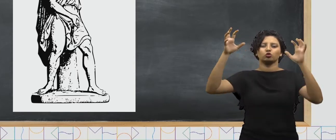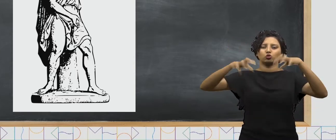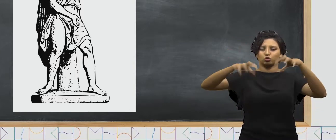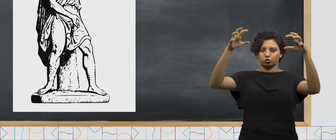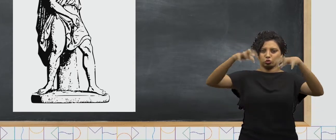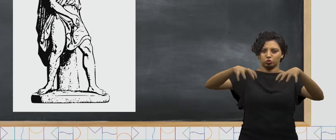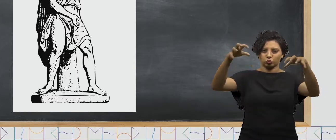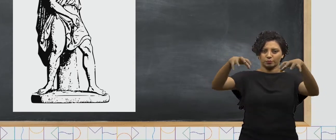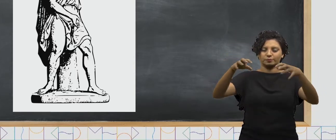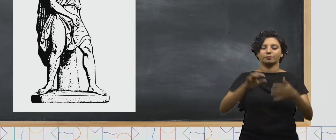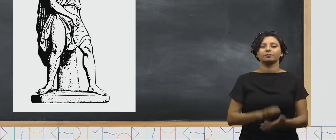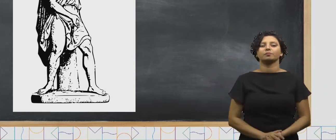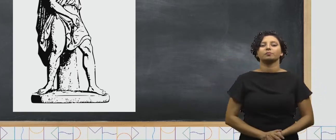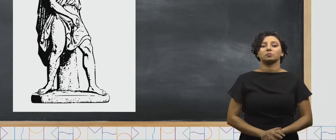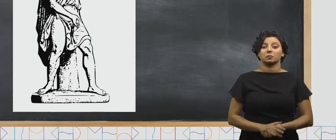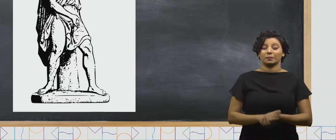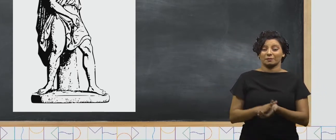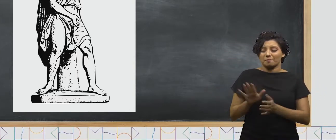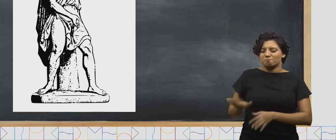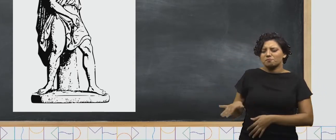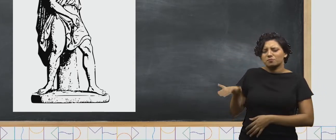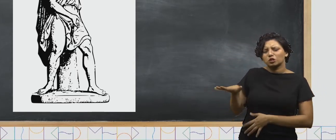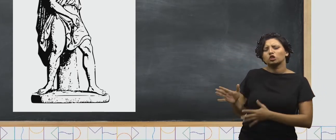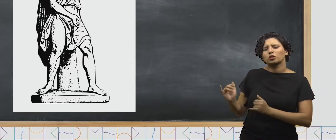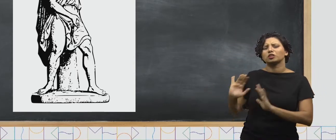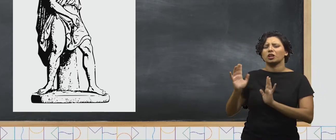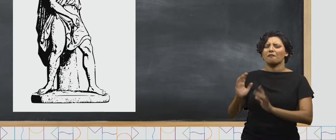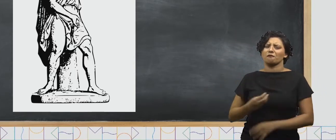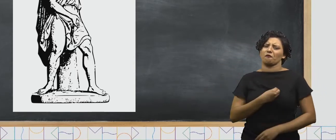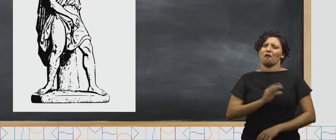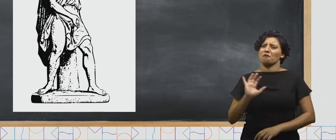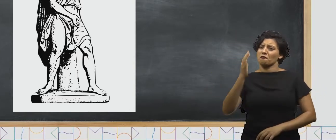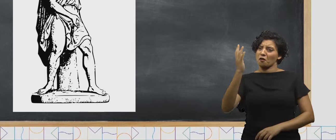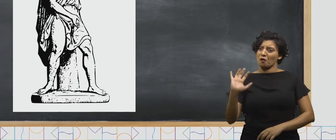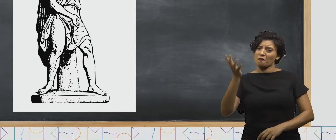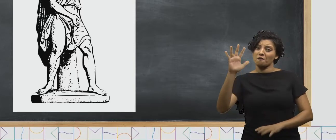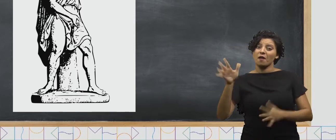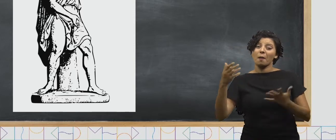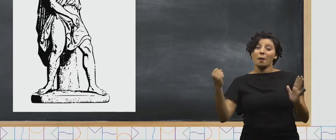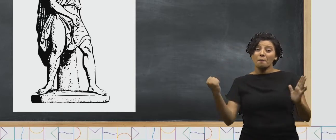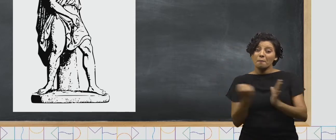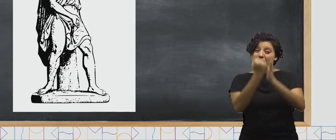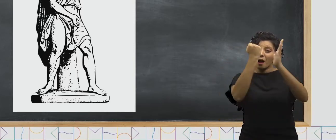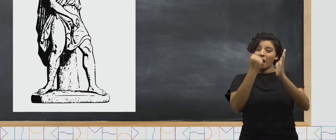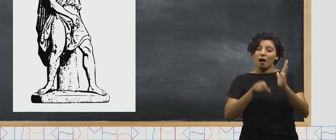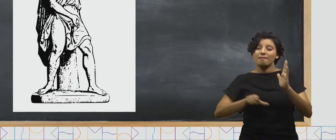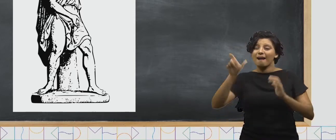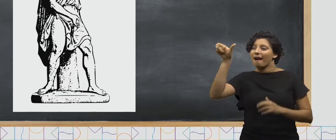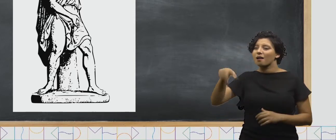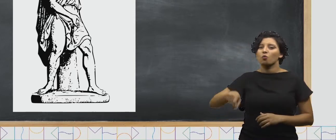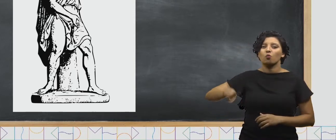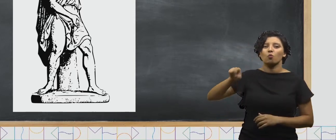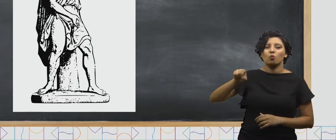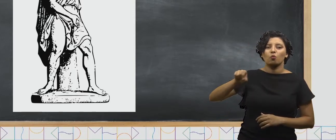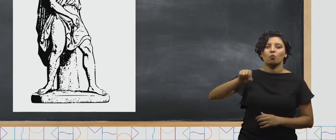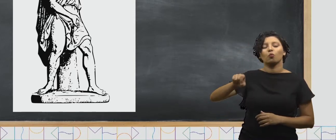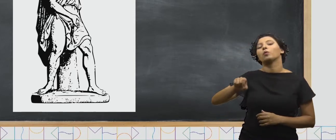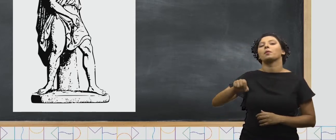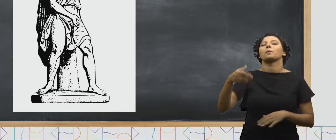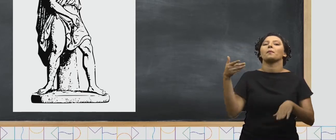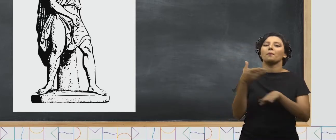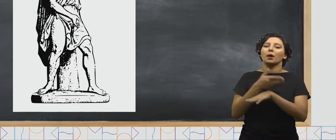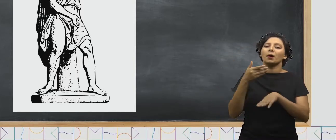pelo caminho. Desde cedo já vivia aventuras de destaque, mas seu nome ficou conhecido após a